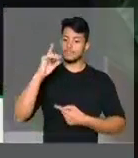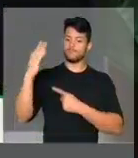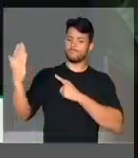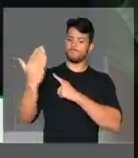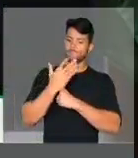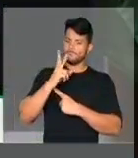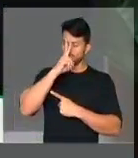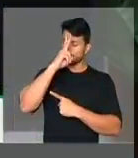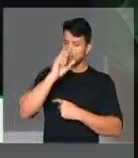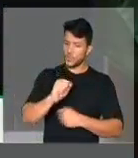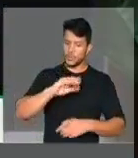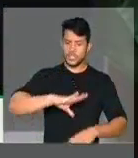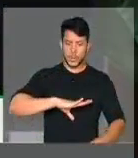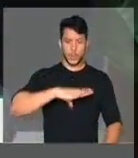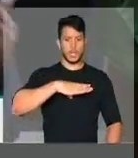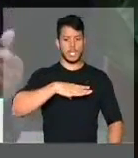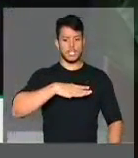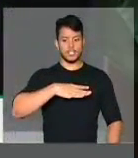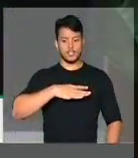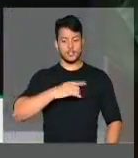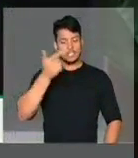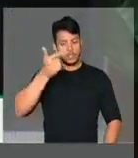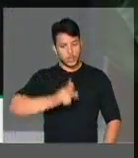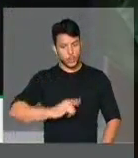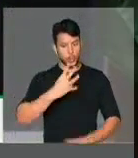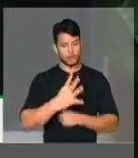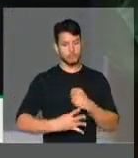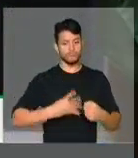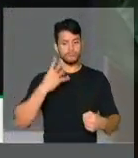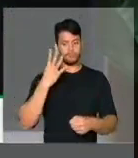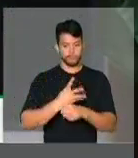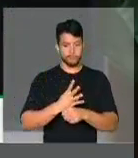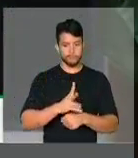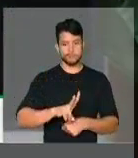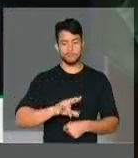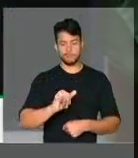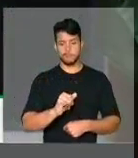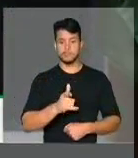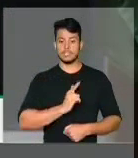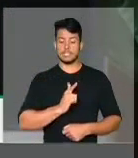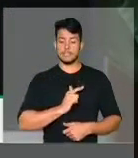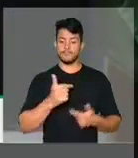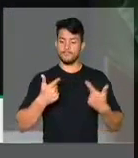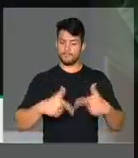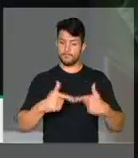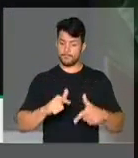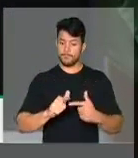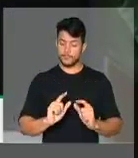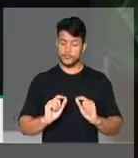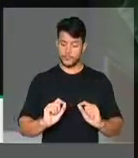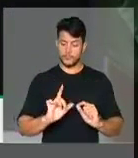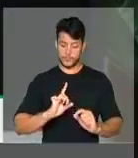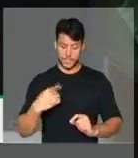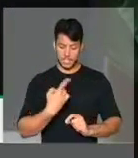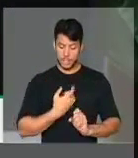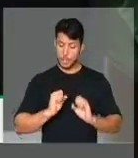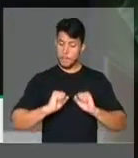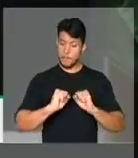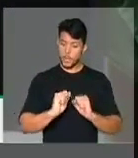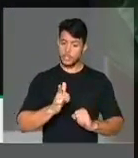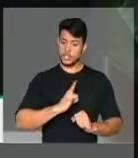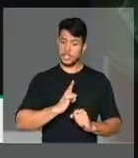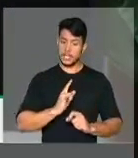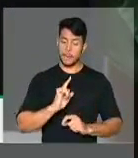força, coragem, determinação para mais um mandato e, se Deus quiser, um mandato que a gente possa produzir muito